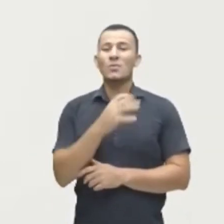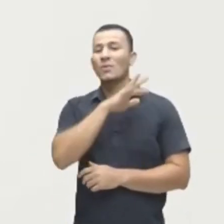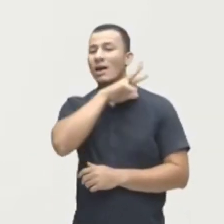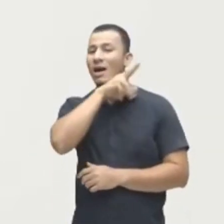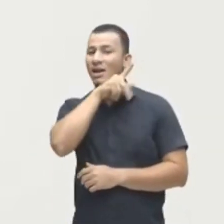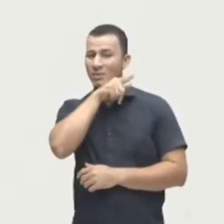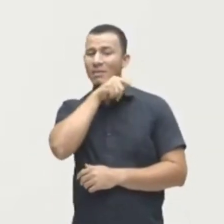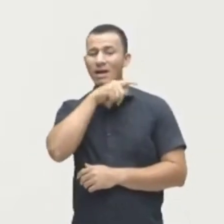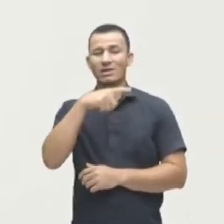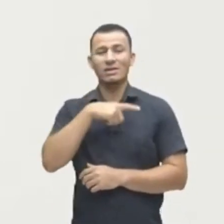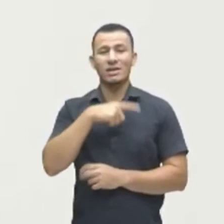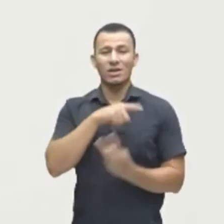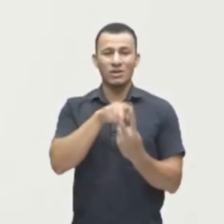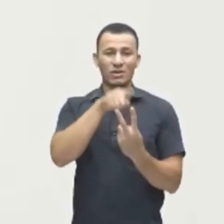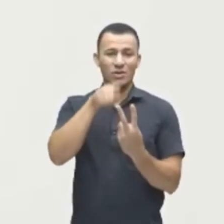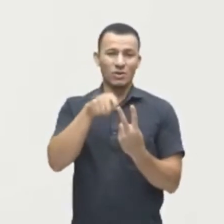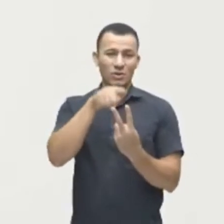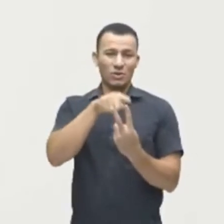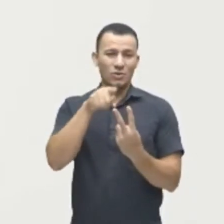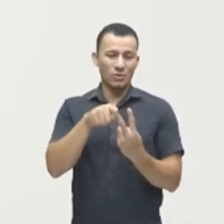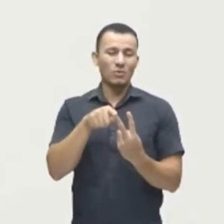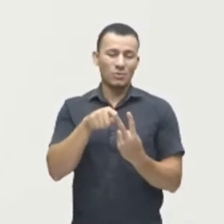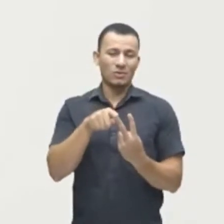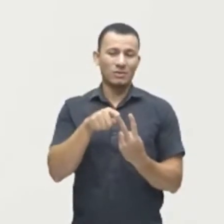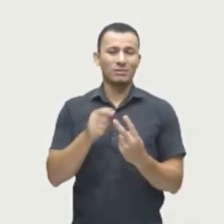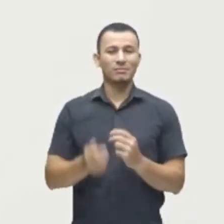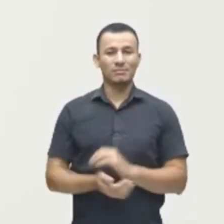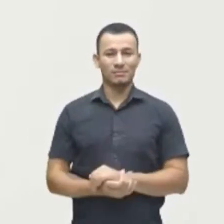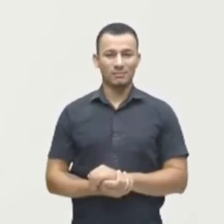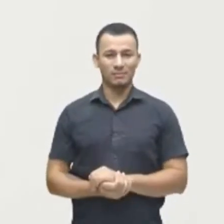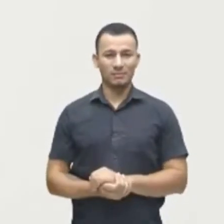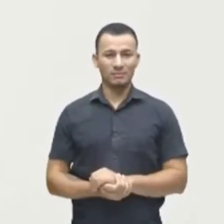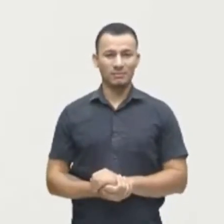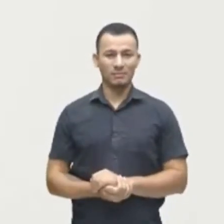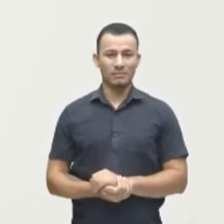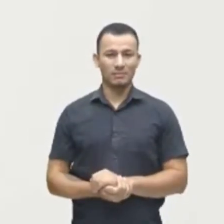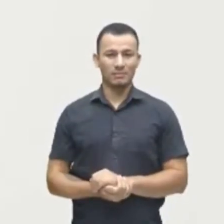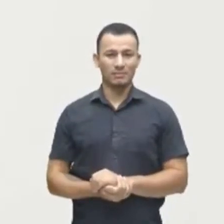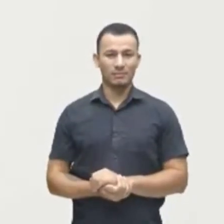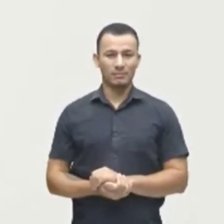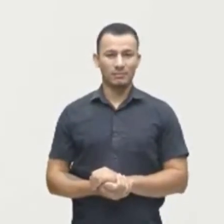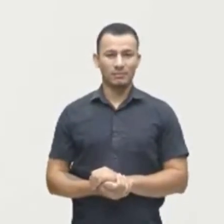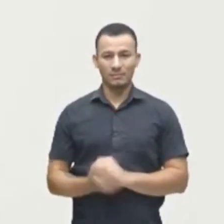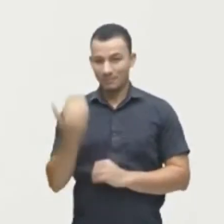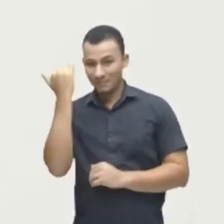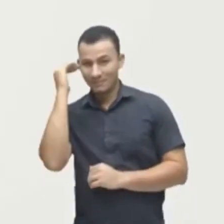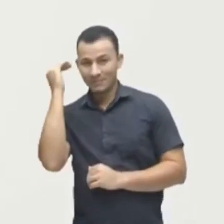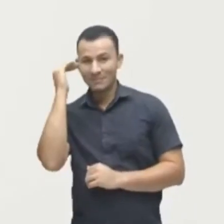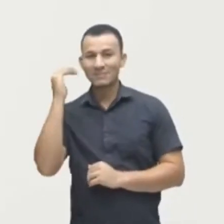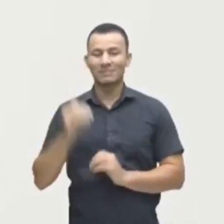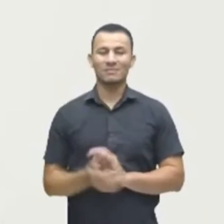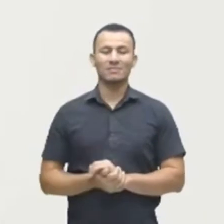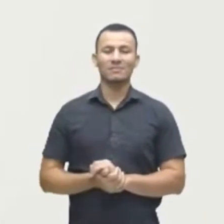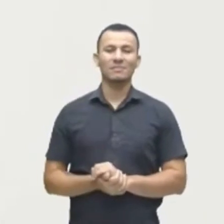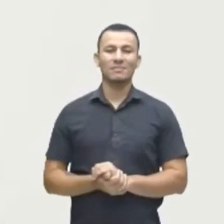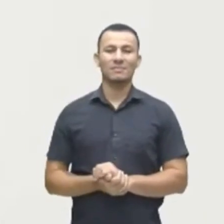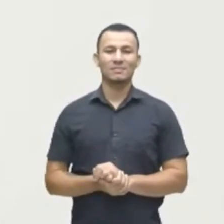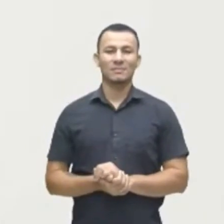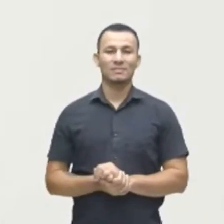que têm duas cavidades, que são os átrios e o ventrículo. Tudo bem? Então, vamos